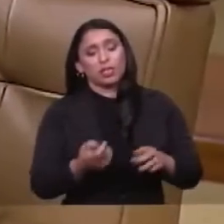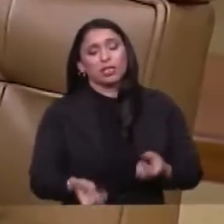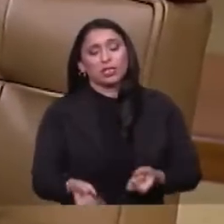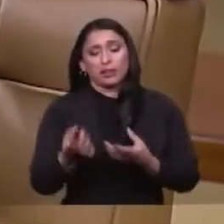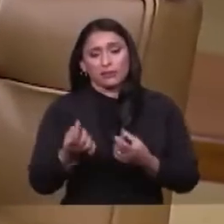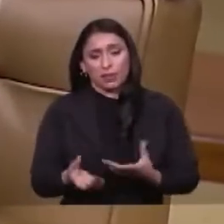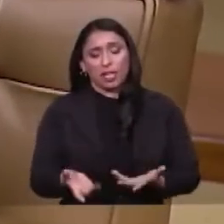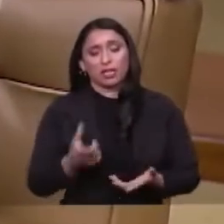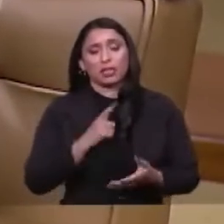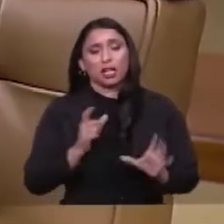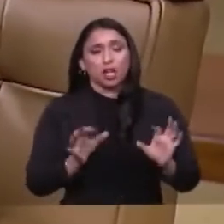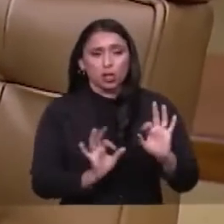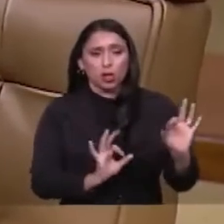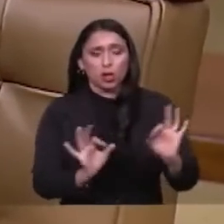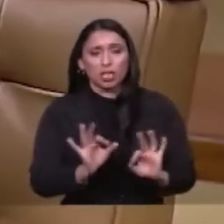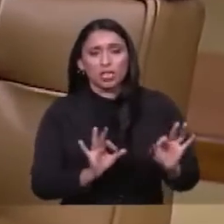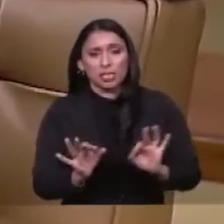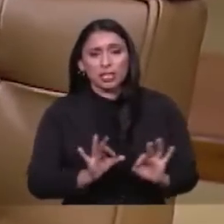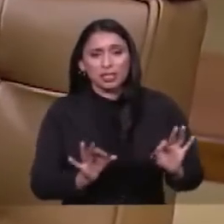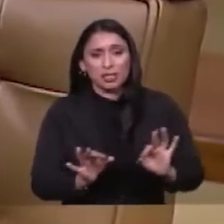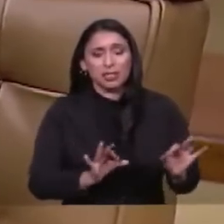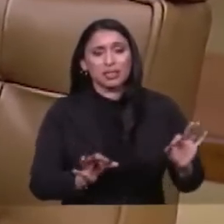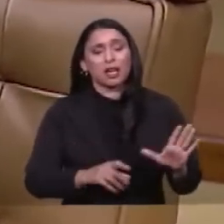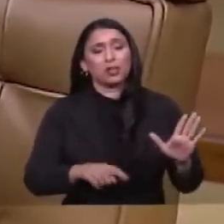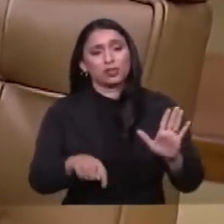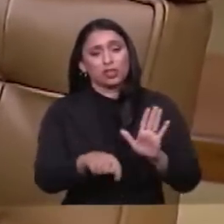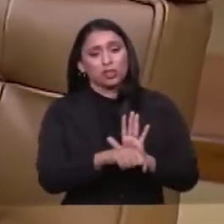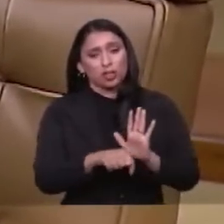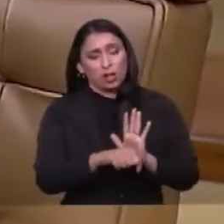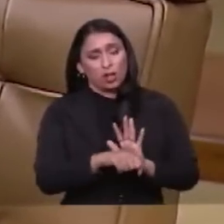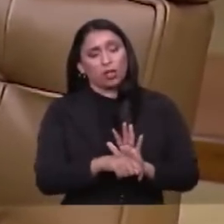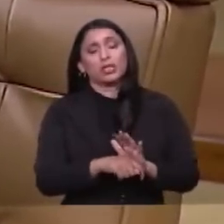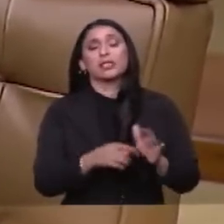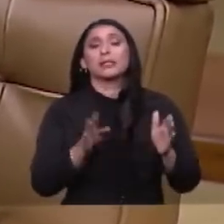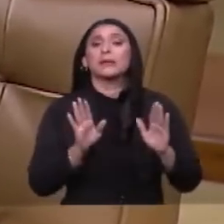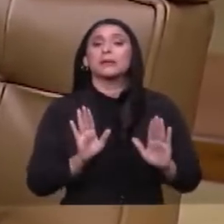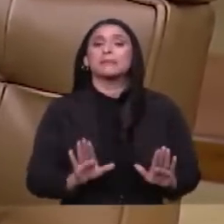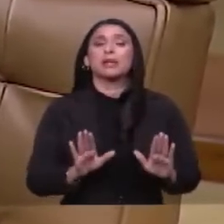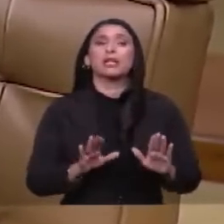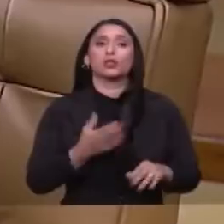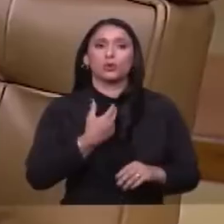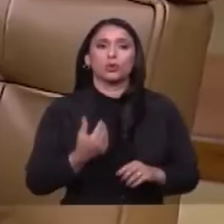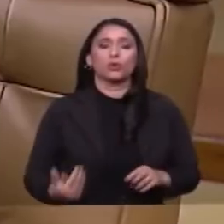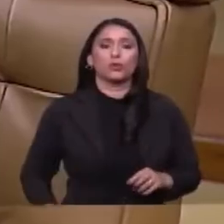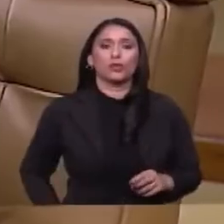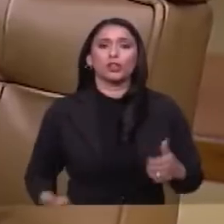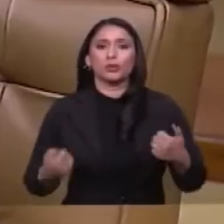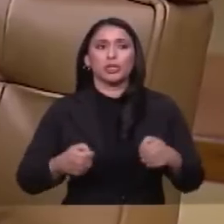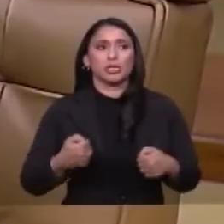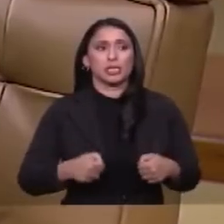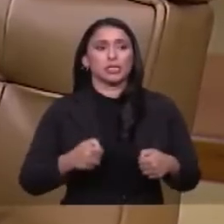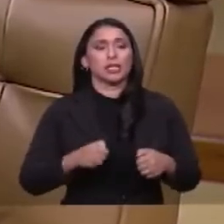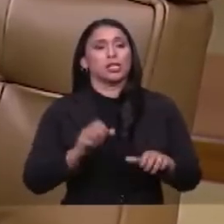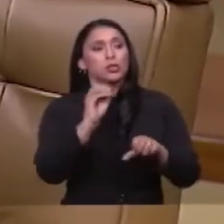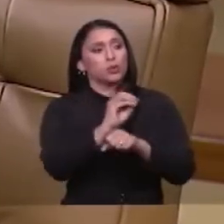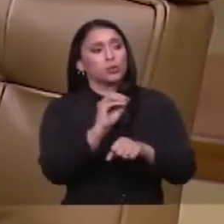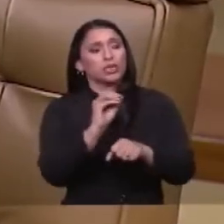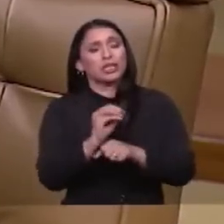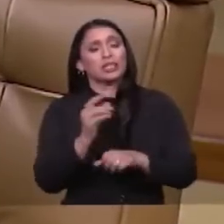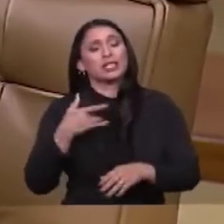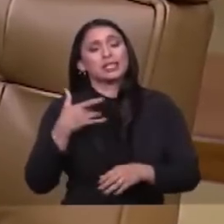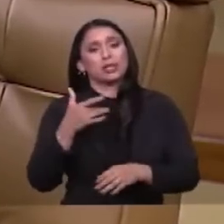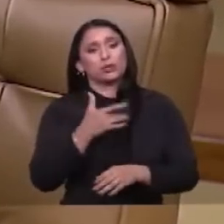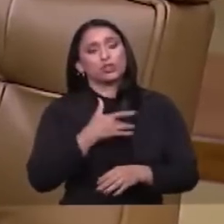organizações criminosas ligadas à exploração ilícita dessas substâncias. Mas se o Estado tem o dever de zelar pela saúde de todos, tal